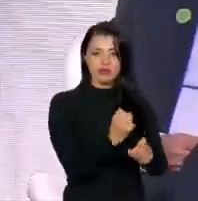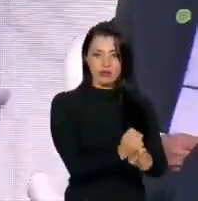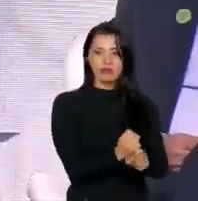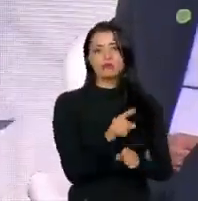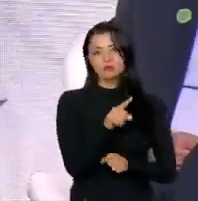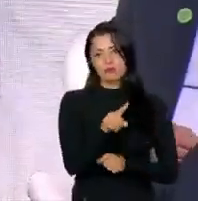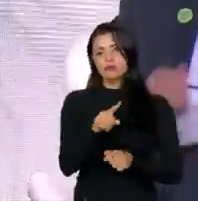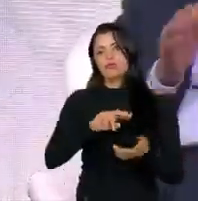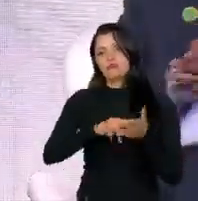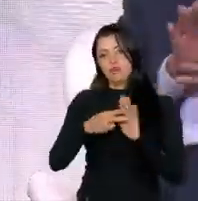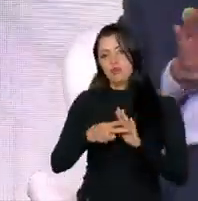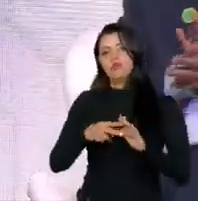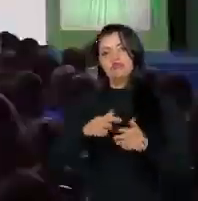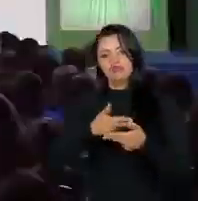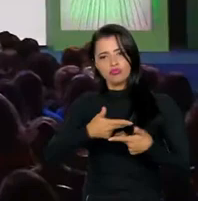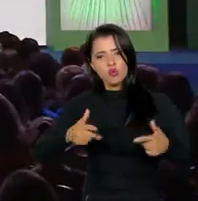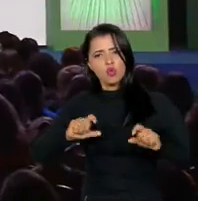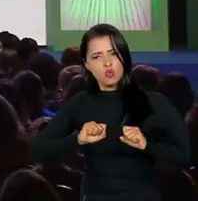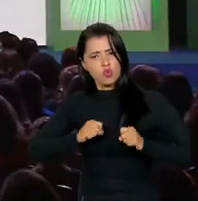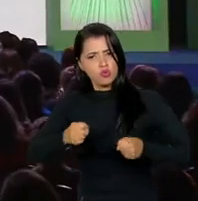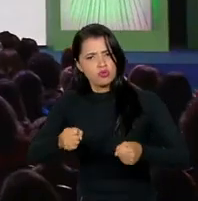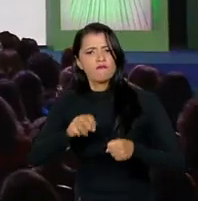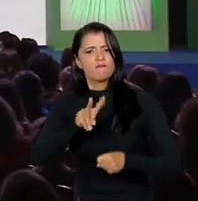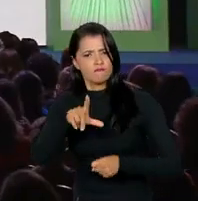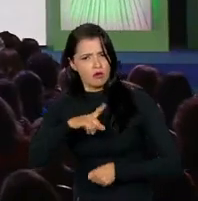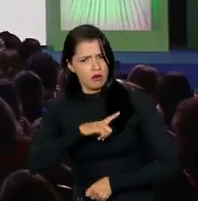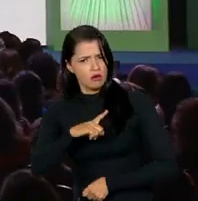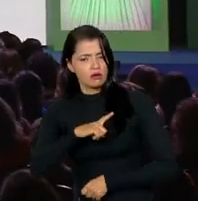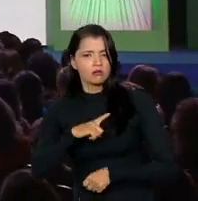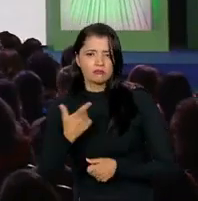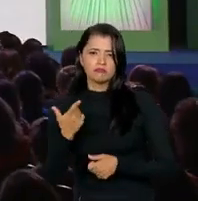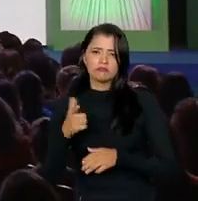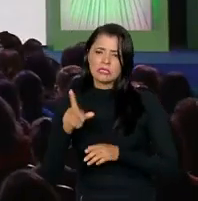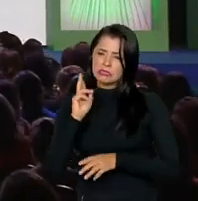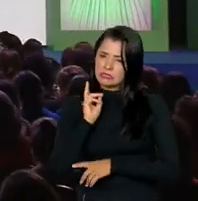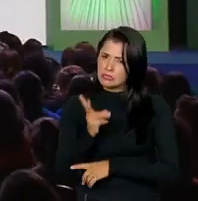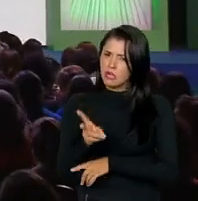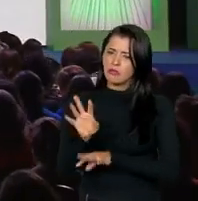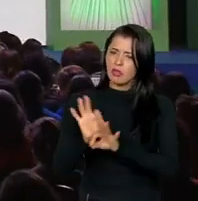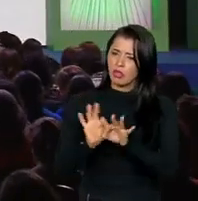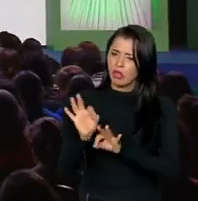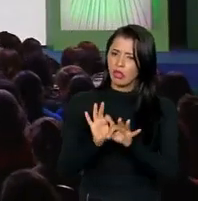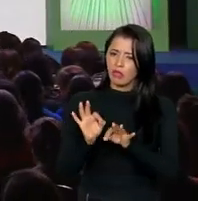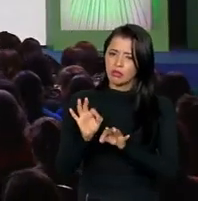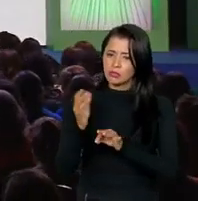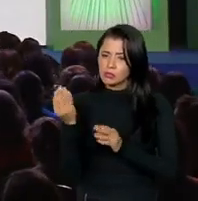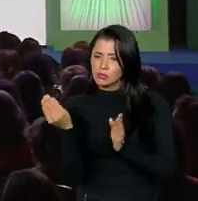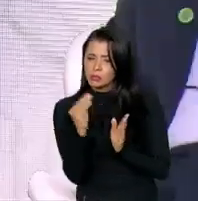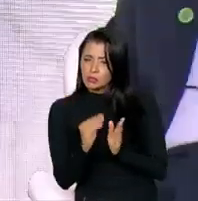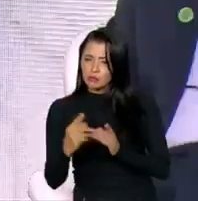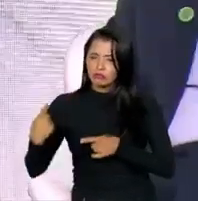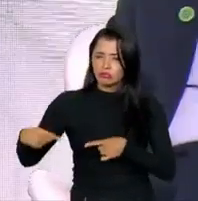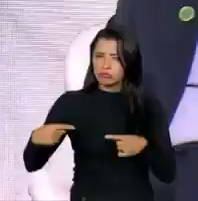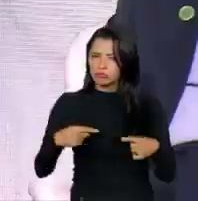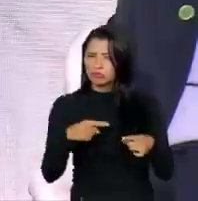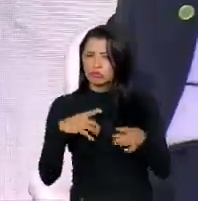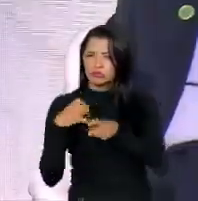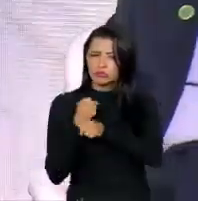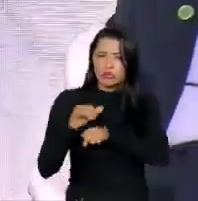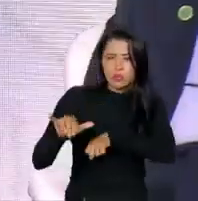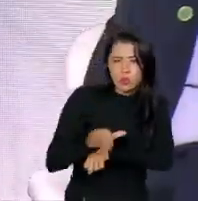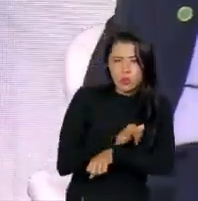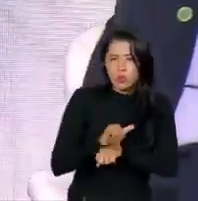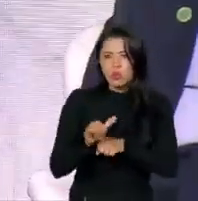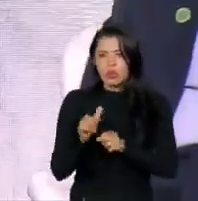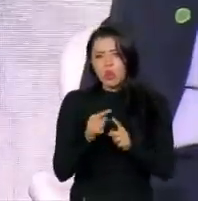vão acontecer. Então, todas as vezes que a gente planejar o nosso plano de trabalho, discutir o nosso planejamento estratégico